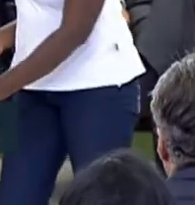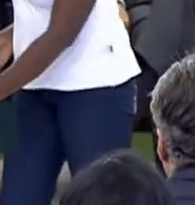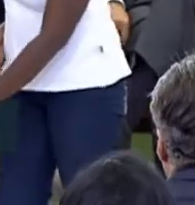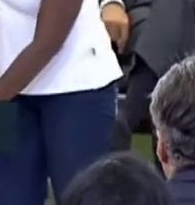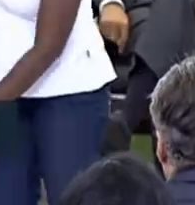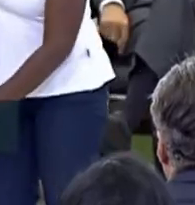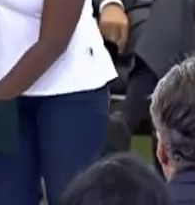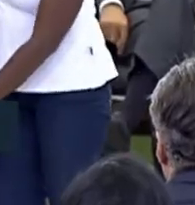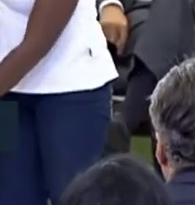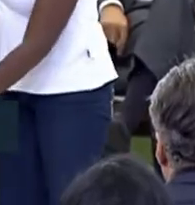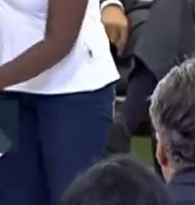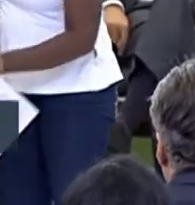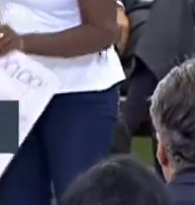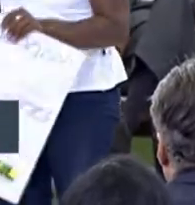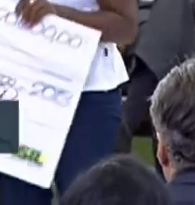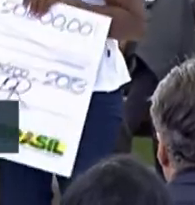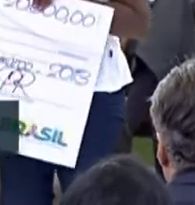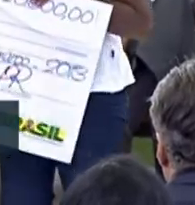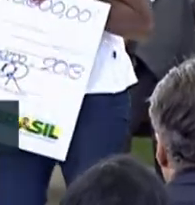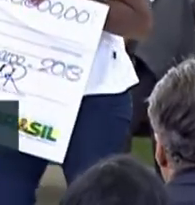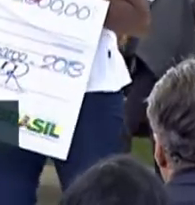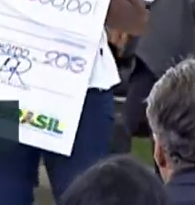E aí